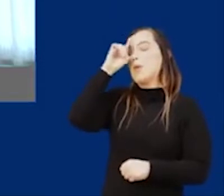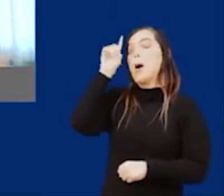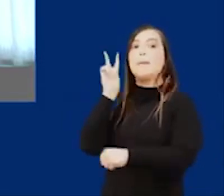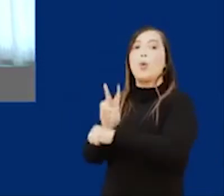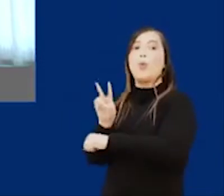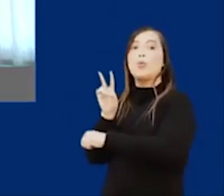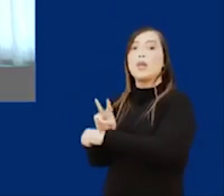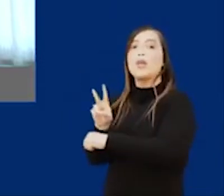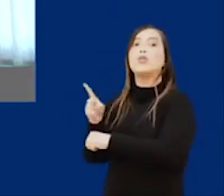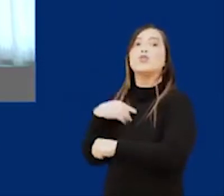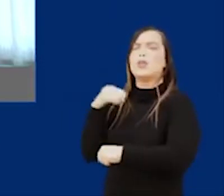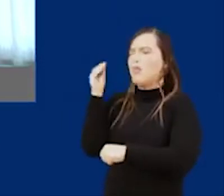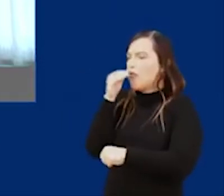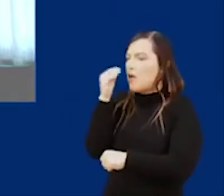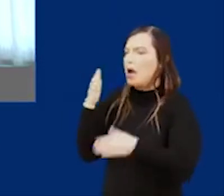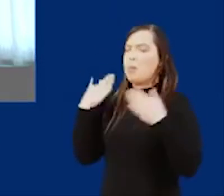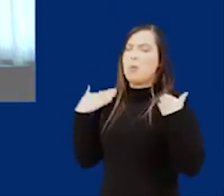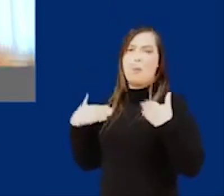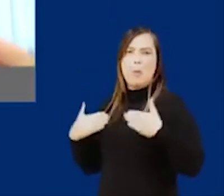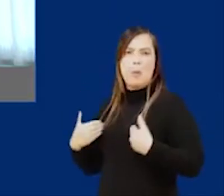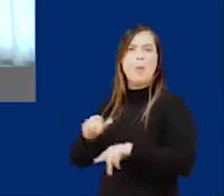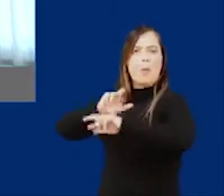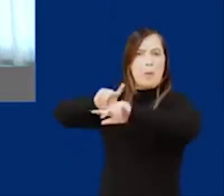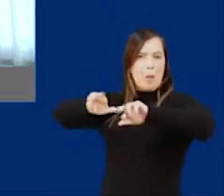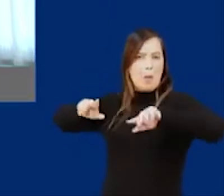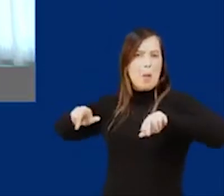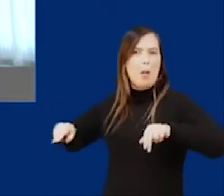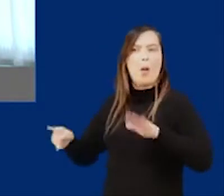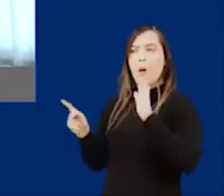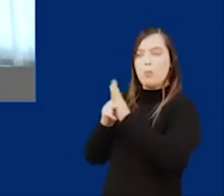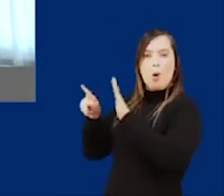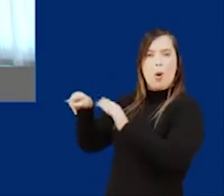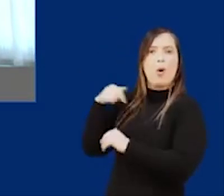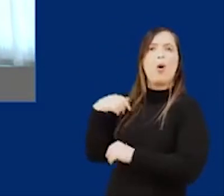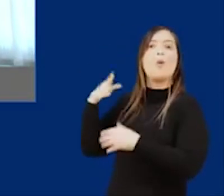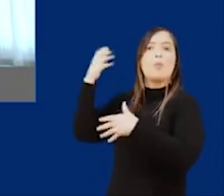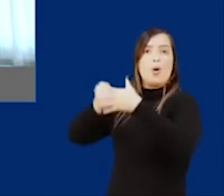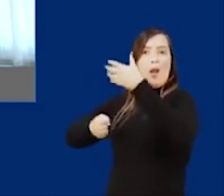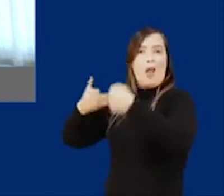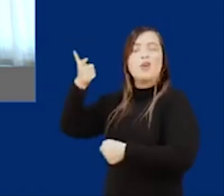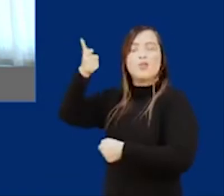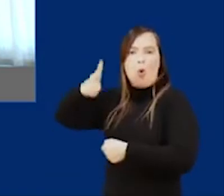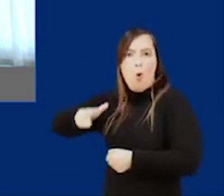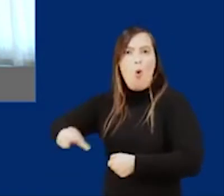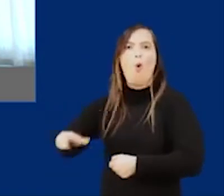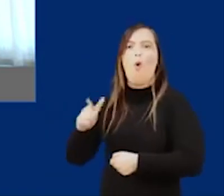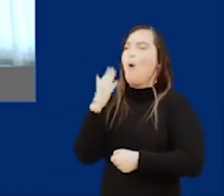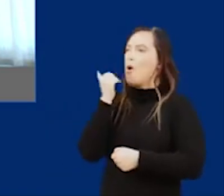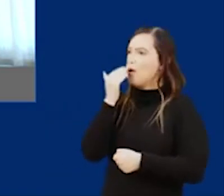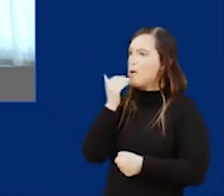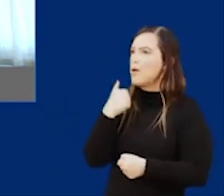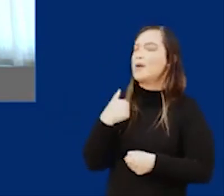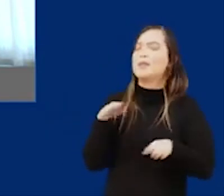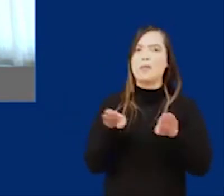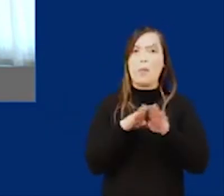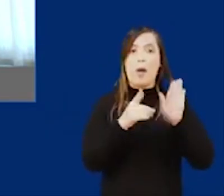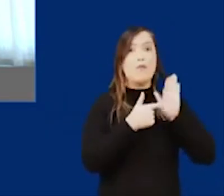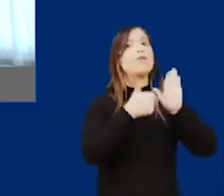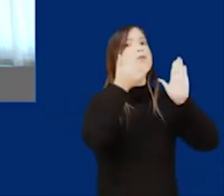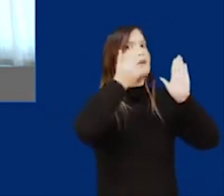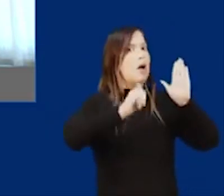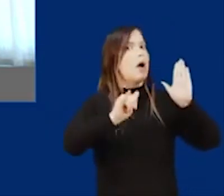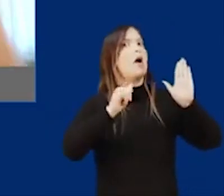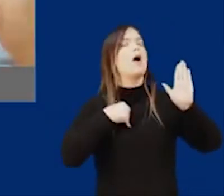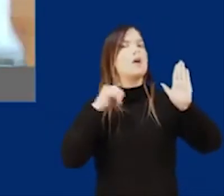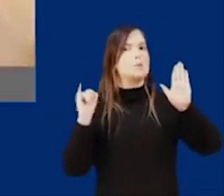de anemia e outras coisas que possam acontecer em relação ao leite. E o que tem que estar presente aí são os outros alimentos, né? E uma coisa que eu queria alertar, Ariane, é que às